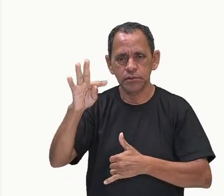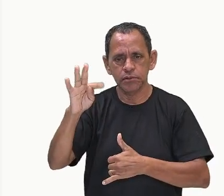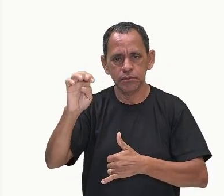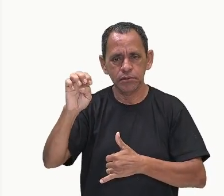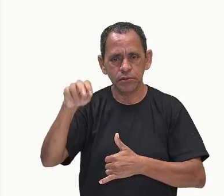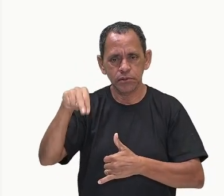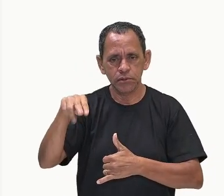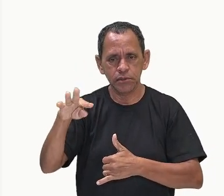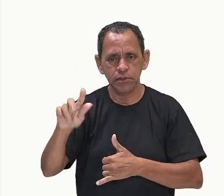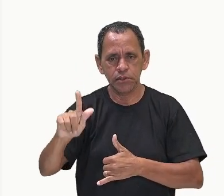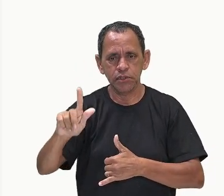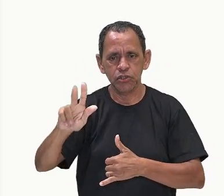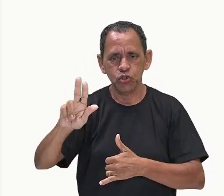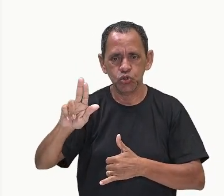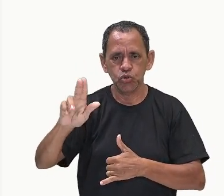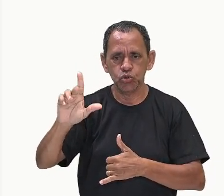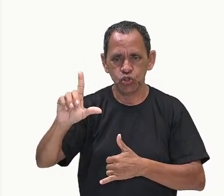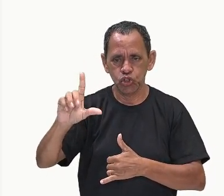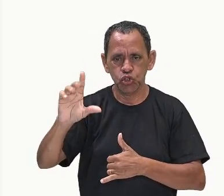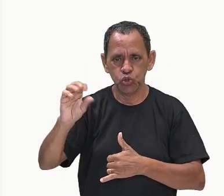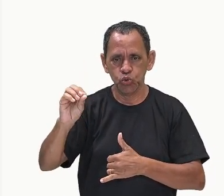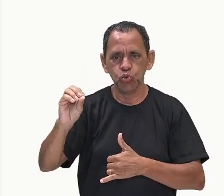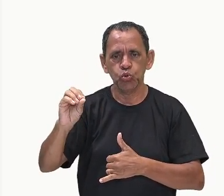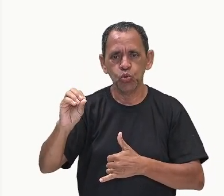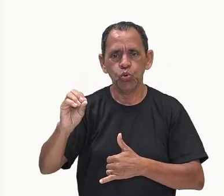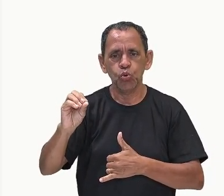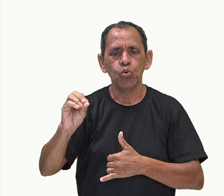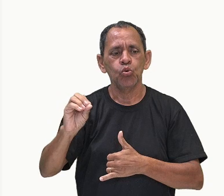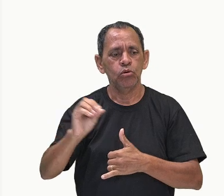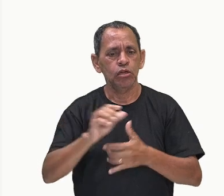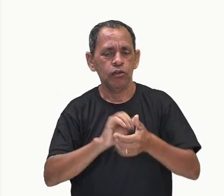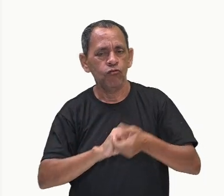dobrado, e aí ele toma